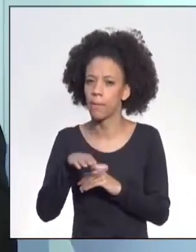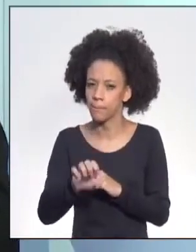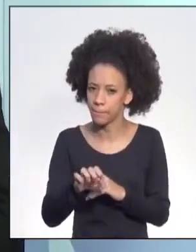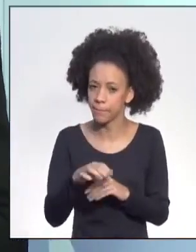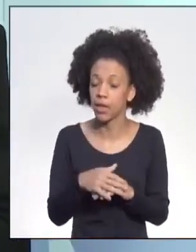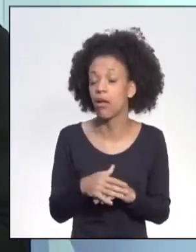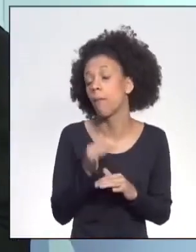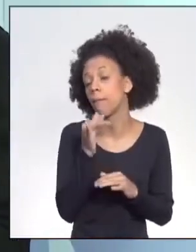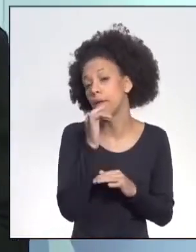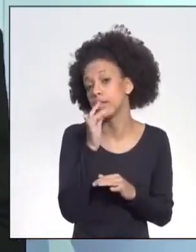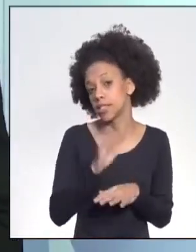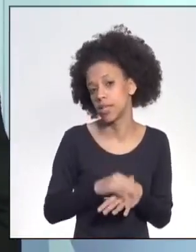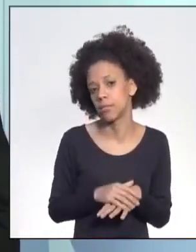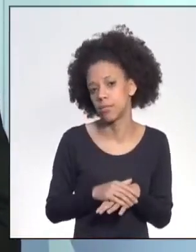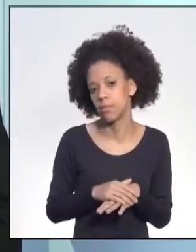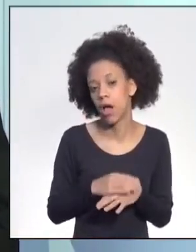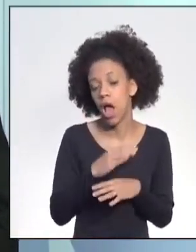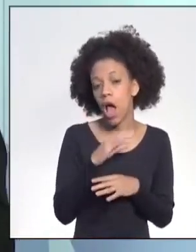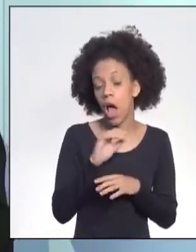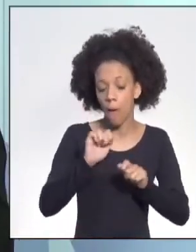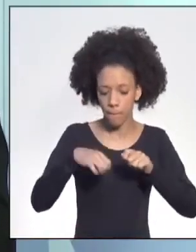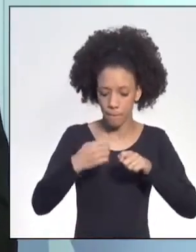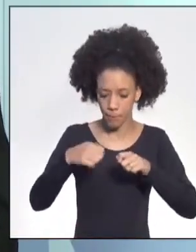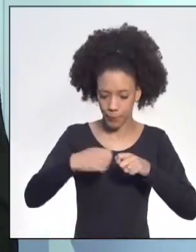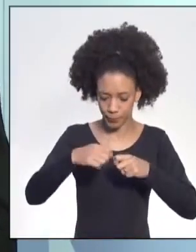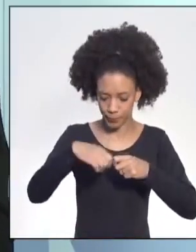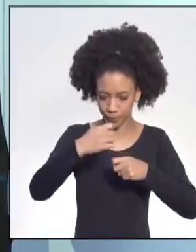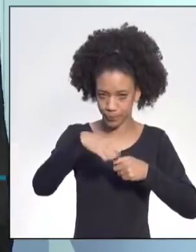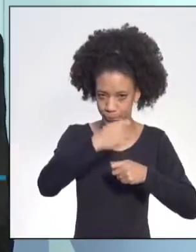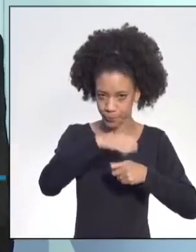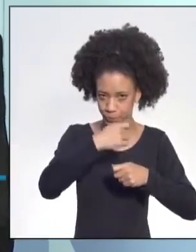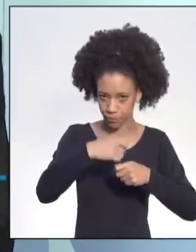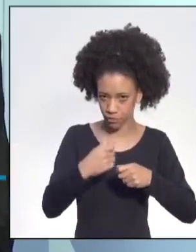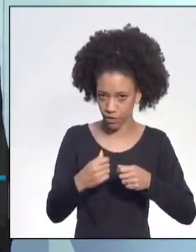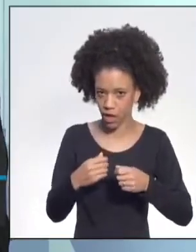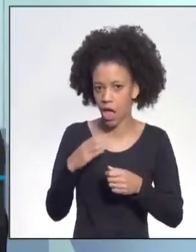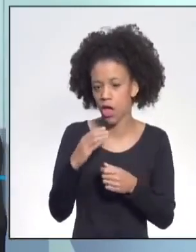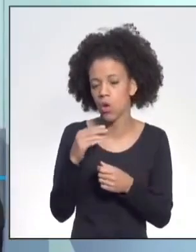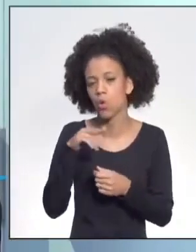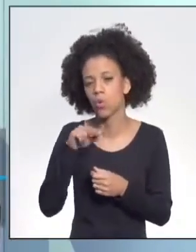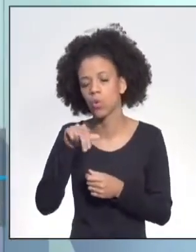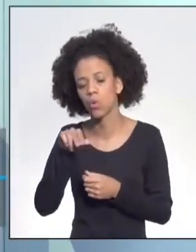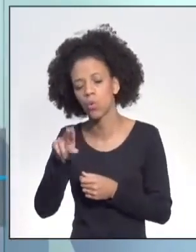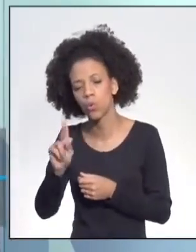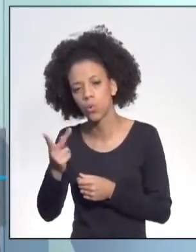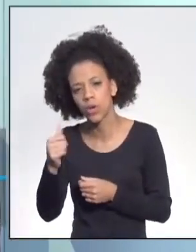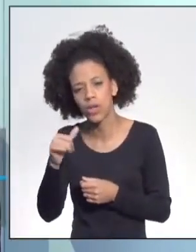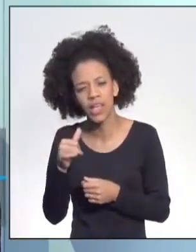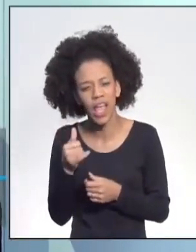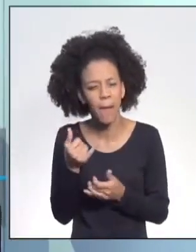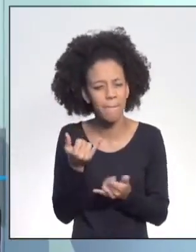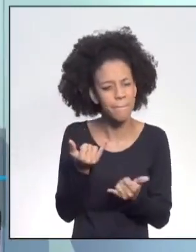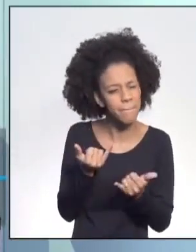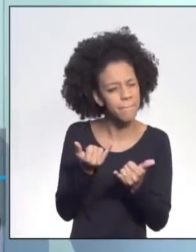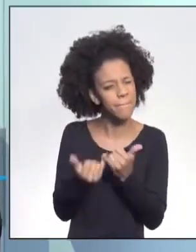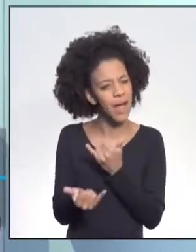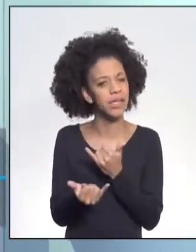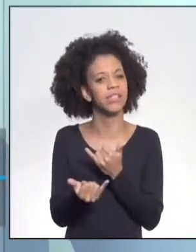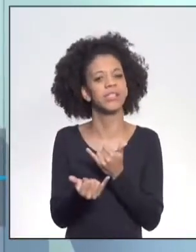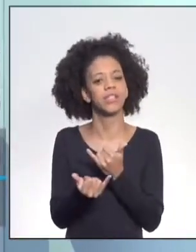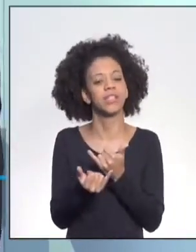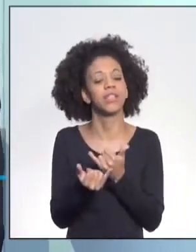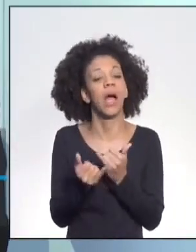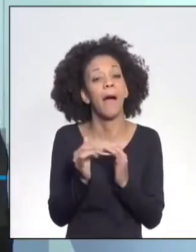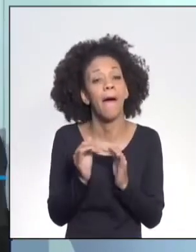pegar como, por exemplo, uma agulha de crochê. A cunha seria mais ou menos igual, semelhante, só